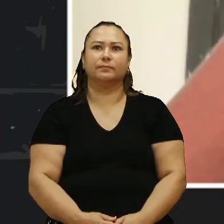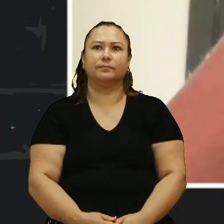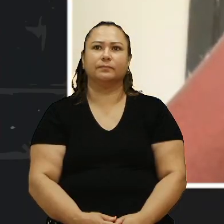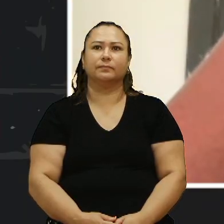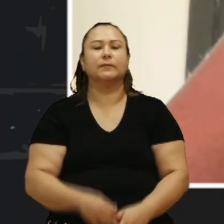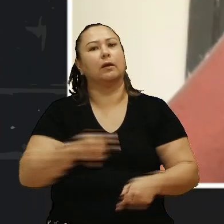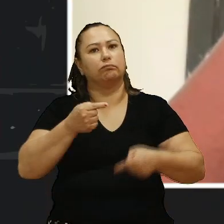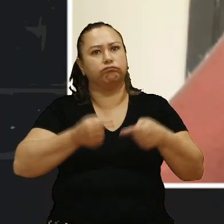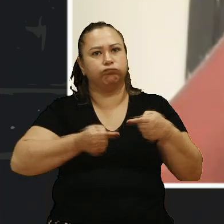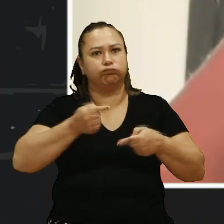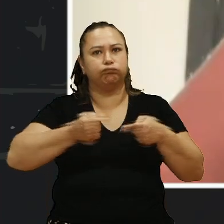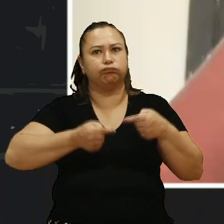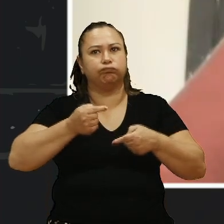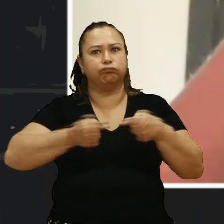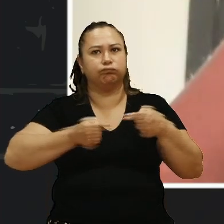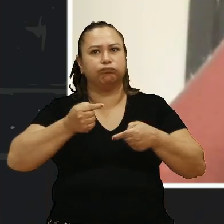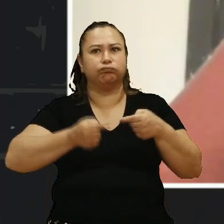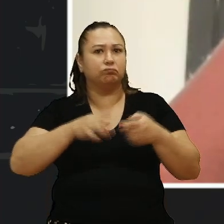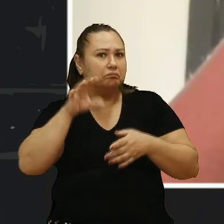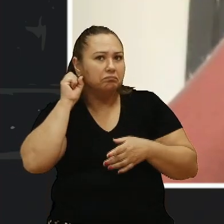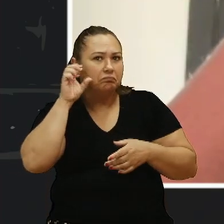discutido. Está se ouvindo?